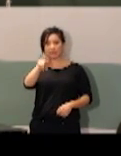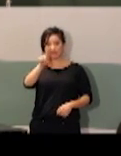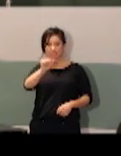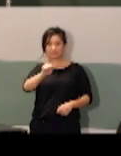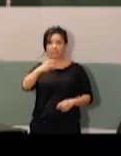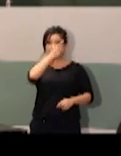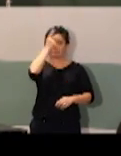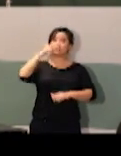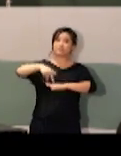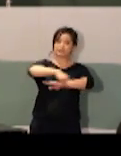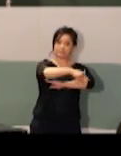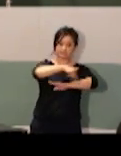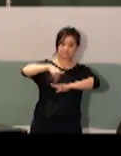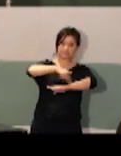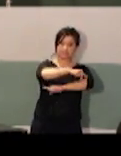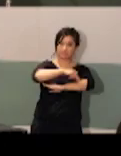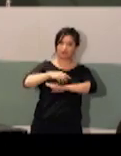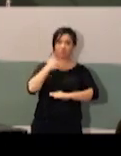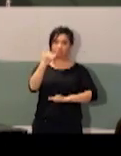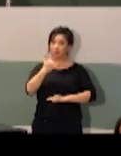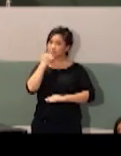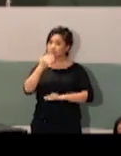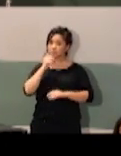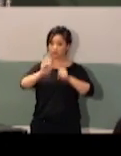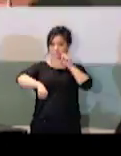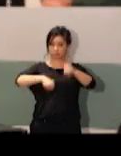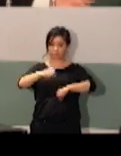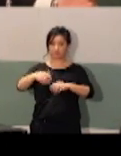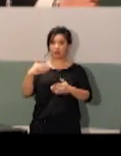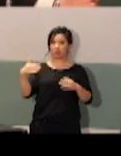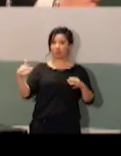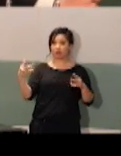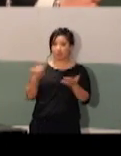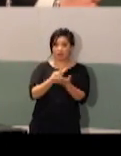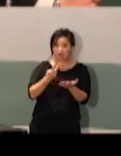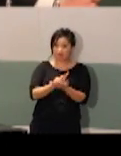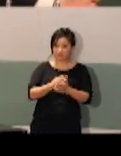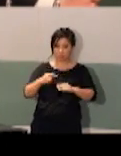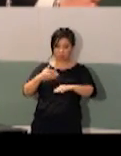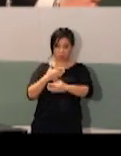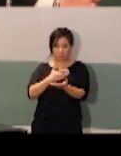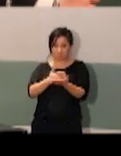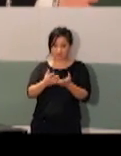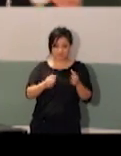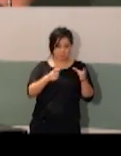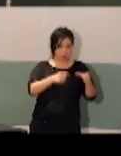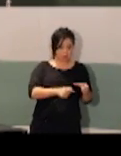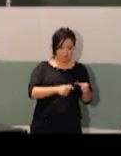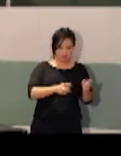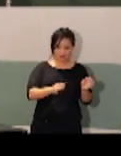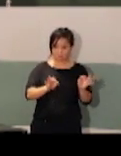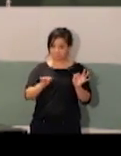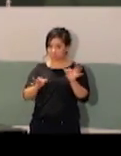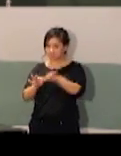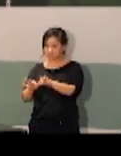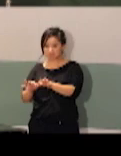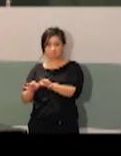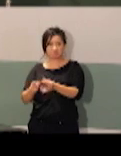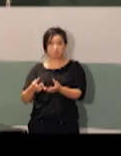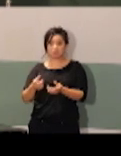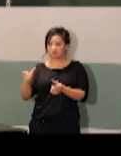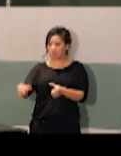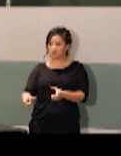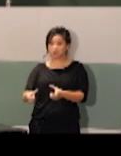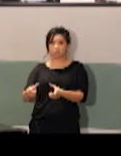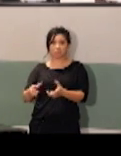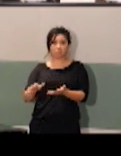de a pé. Não adianta fazer ciclovia de forma errada, que não conecta com nada, que se encontra na